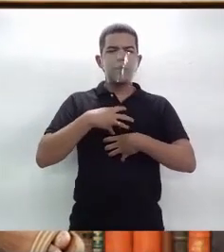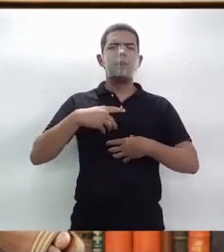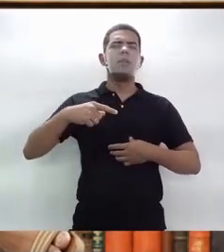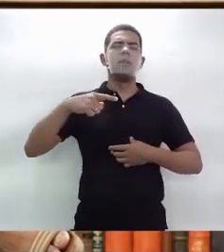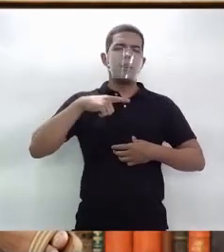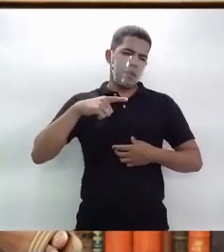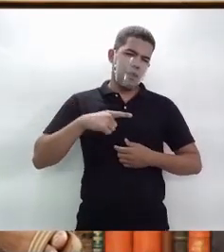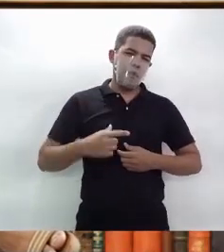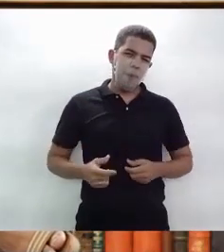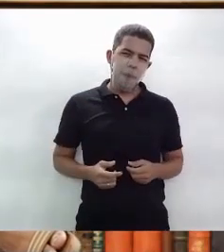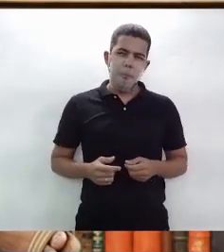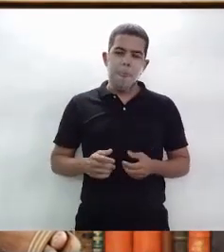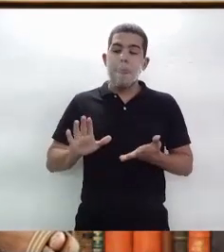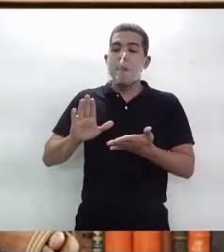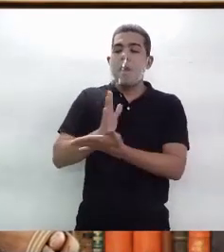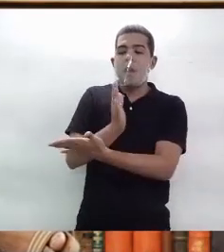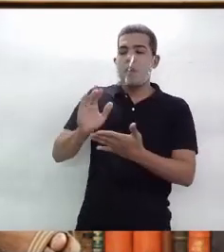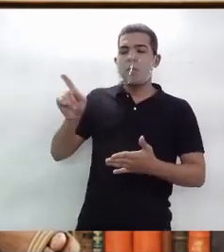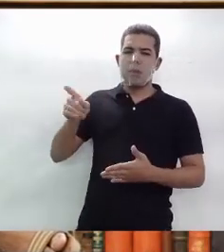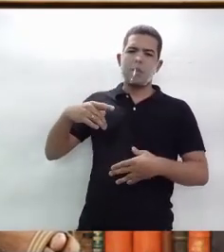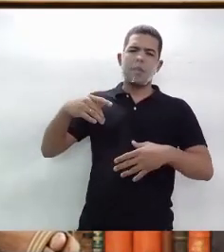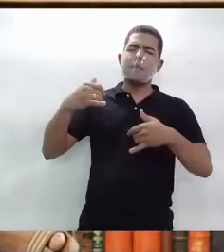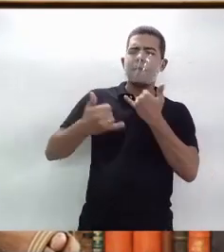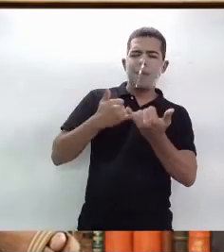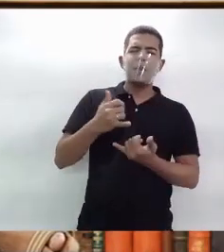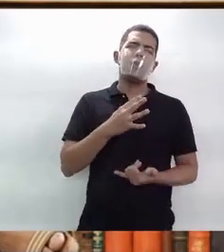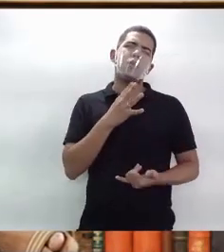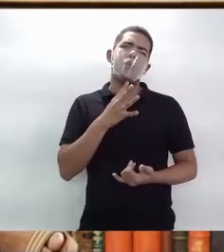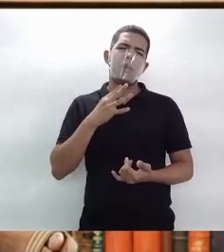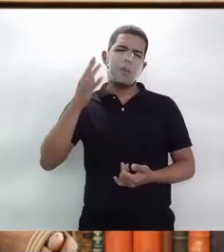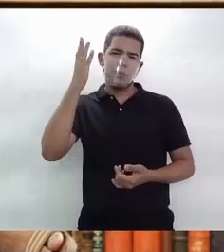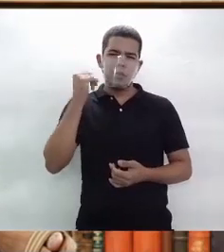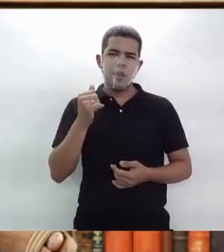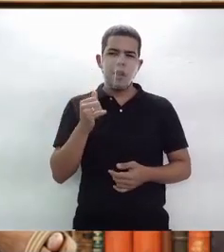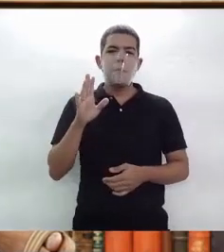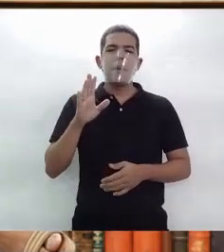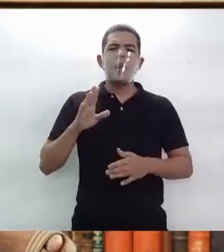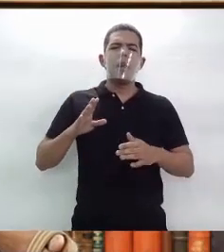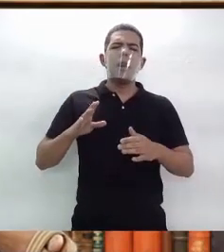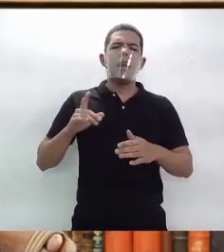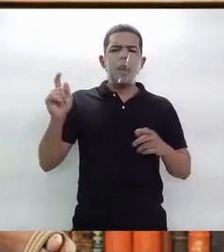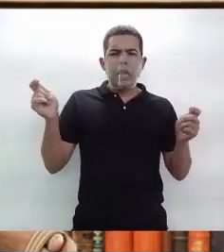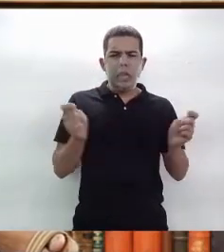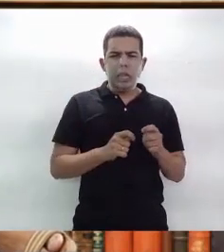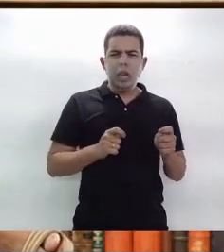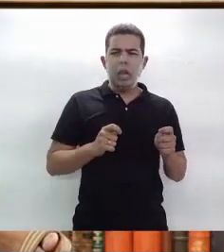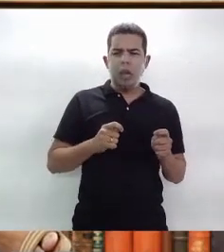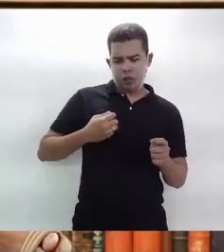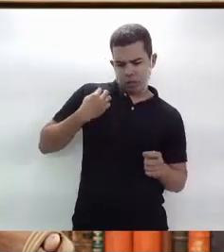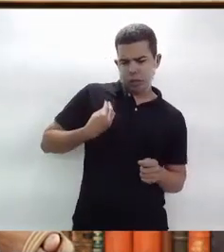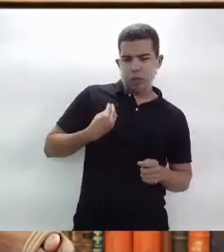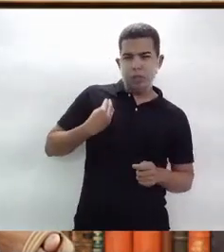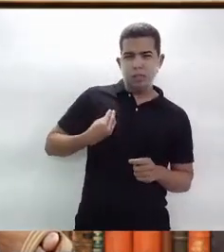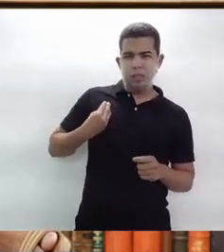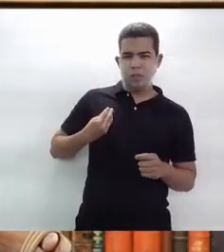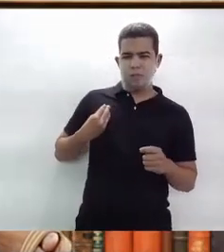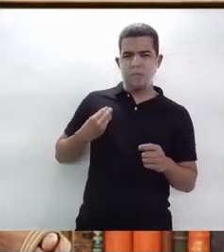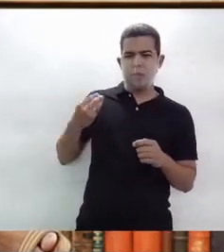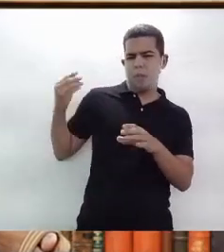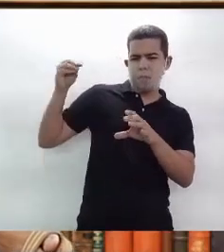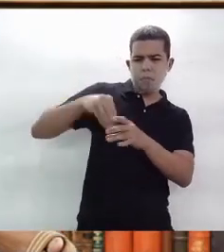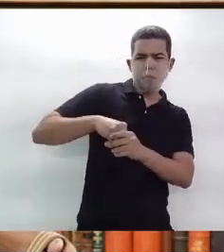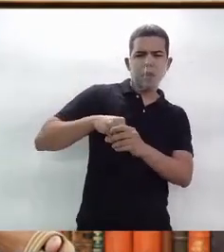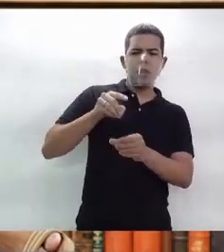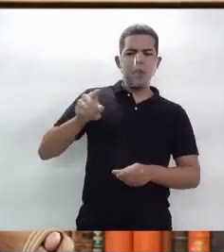algumas músicas eles até por brincadeira conhecem. Mas eles começarem a entender que eles podem vivenciar aquilo, se divertir.